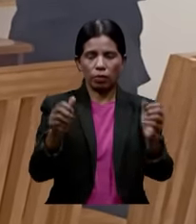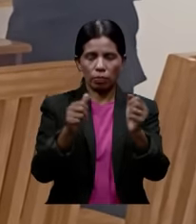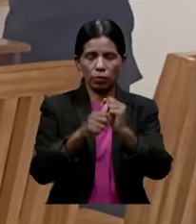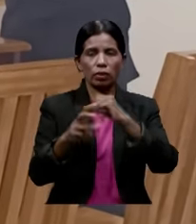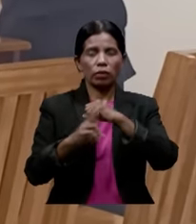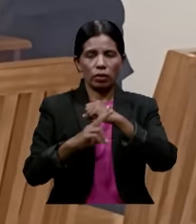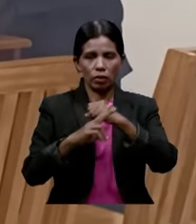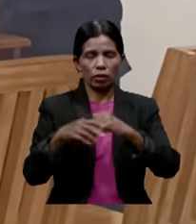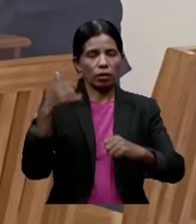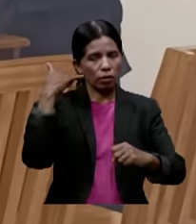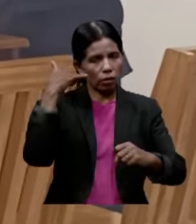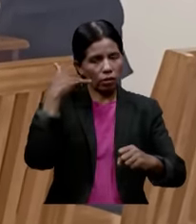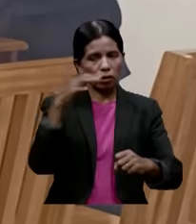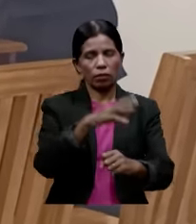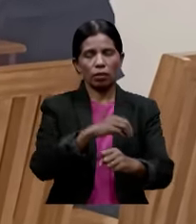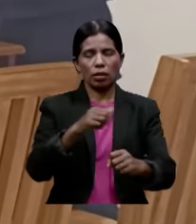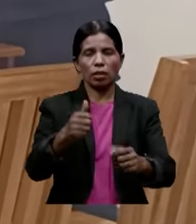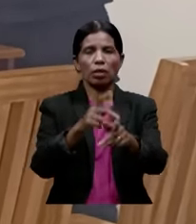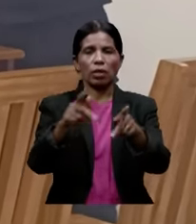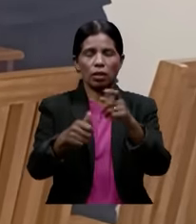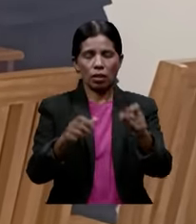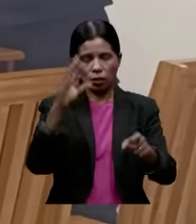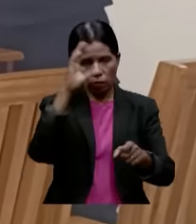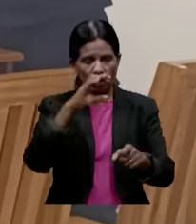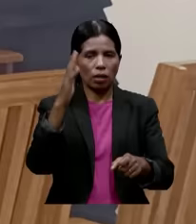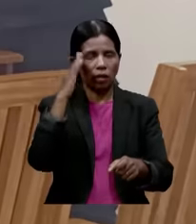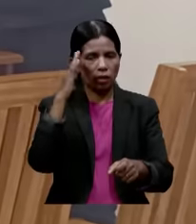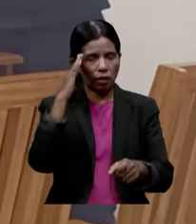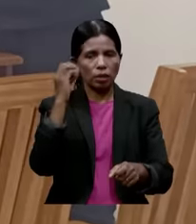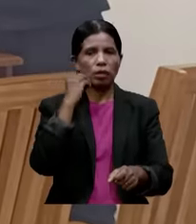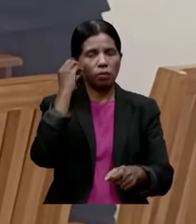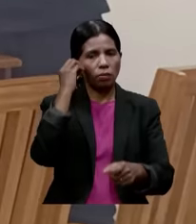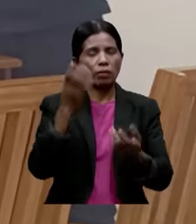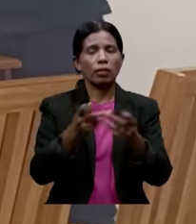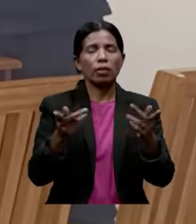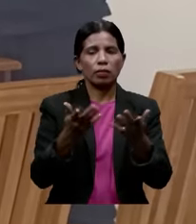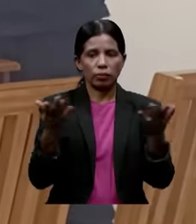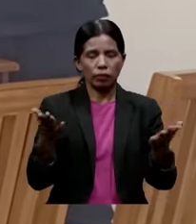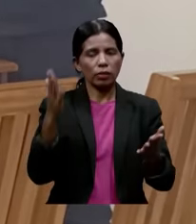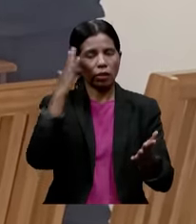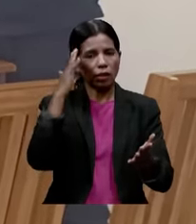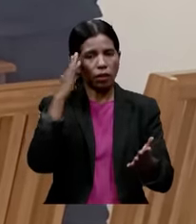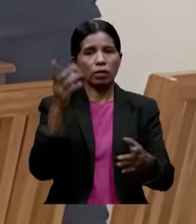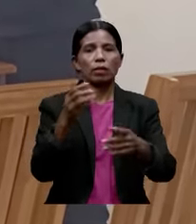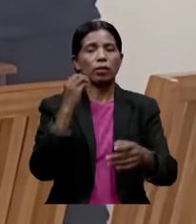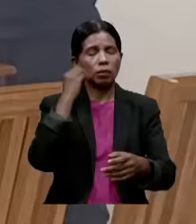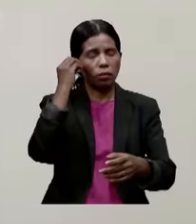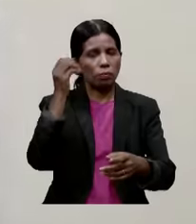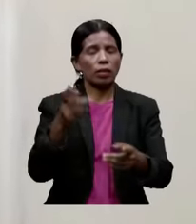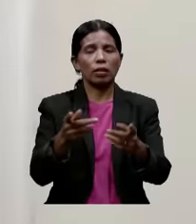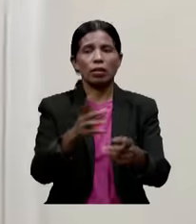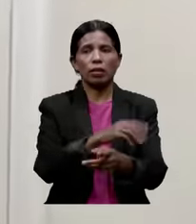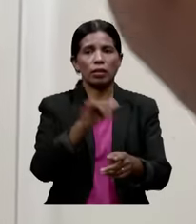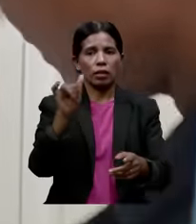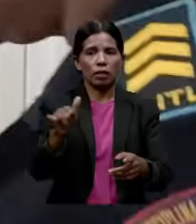die contacta telefone ba torne ato buka atene nye hela fatem. Mayira tena ona ni hela fating, polisia